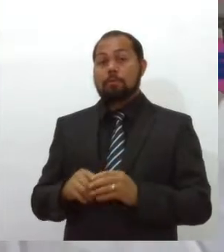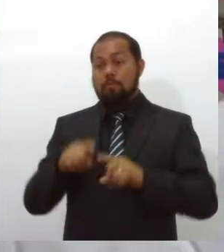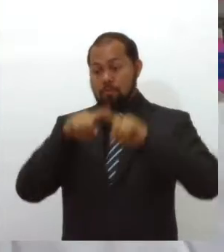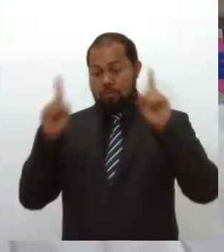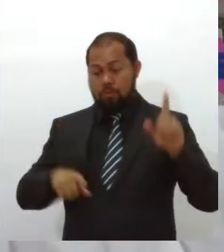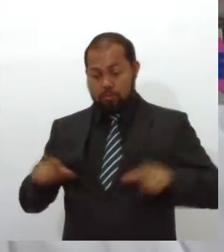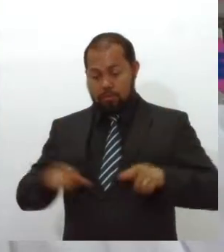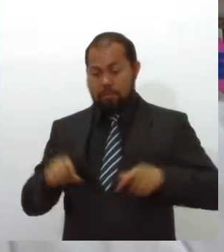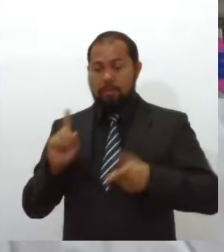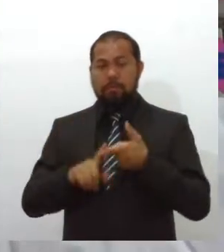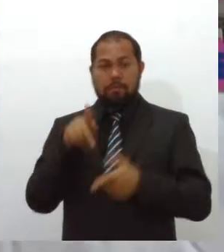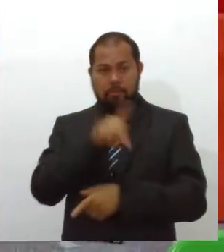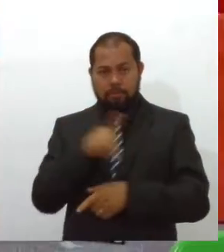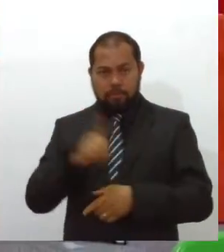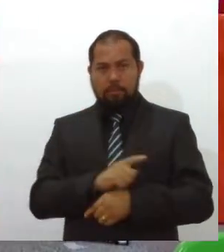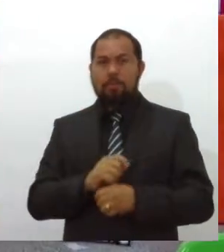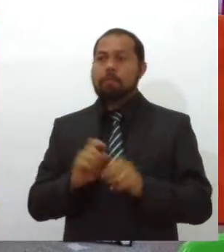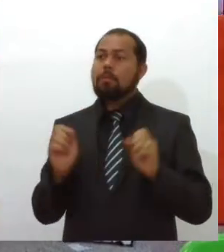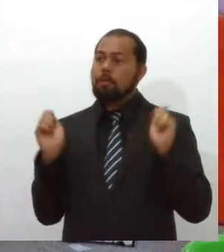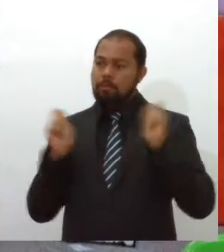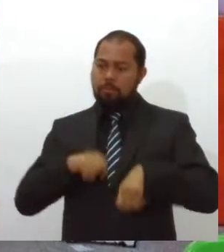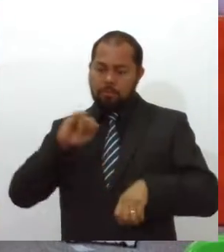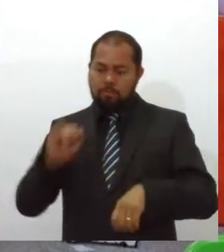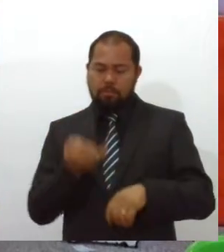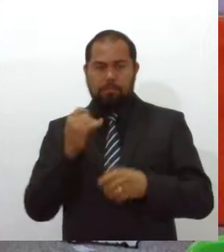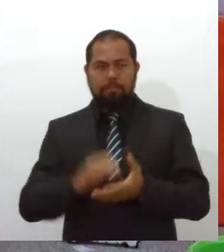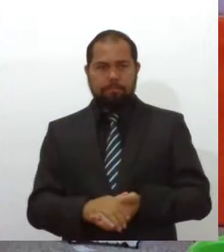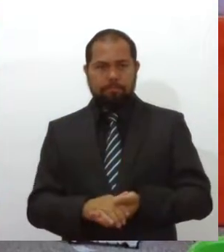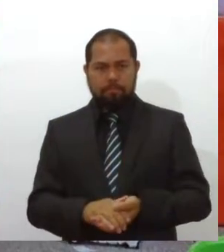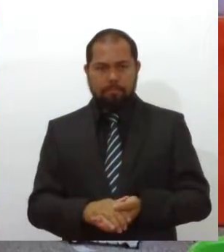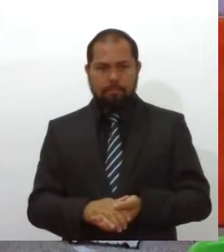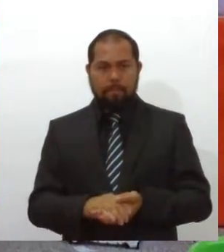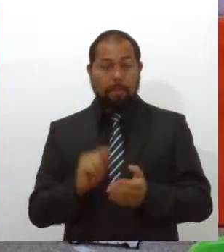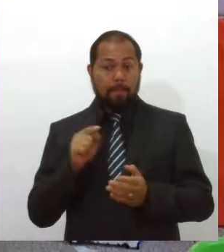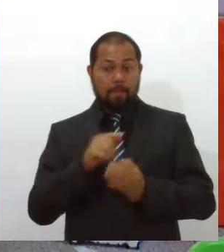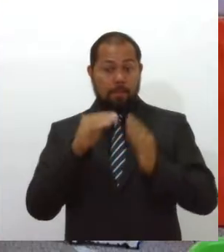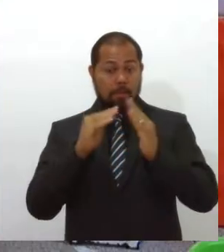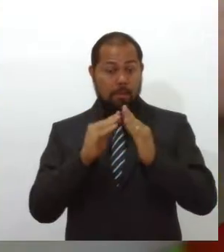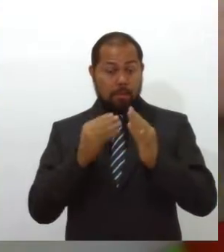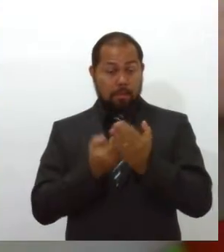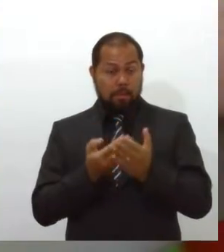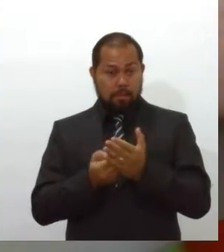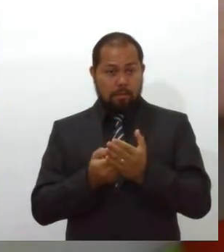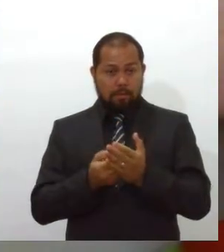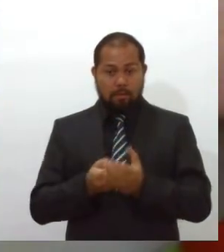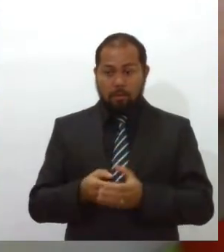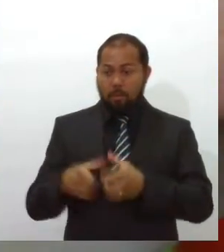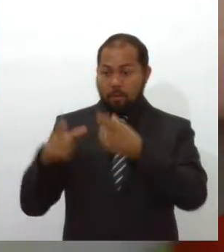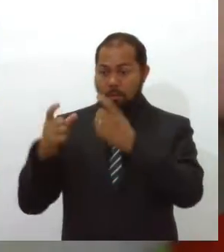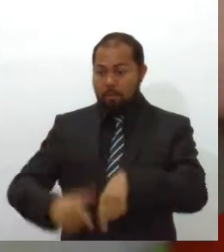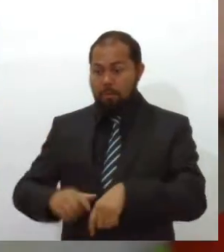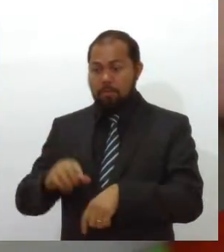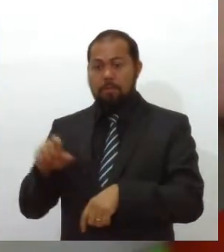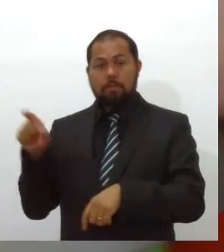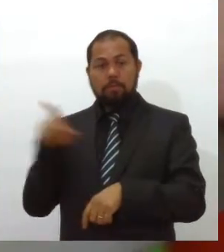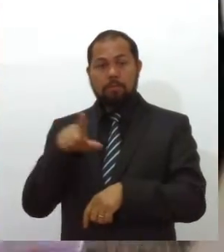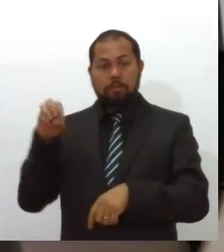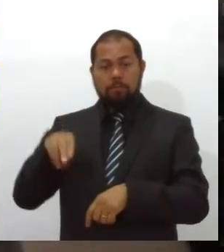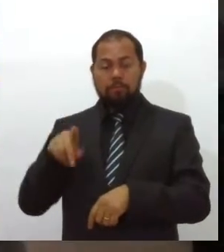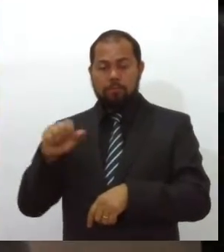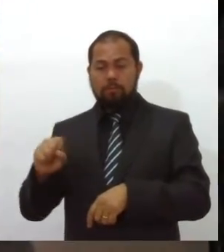atraso podem aproveitar a oportunidade. Nesta escola, localizada na zona oeste da capital, além da carteirinha de